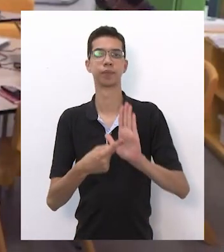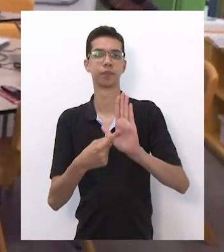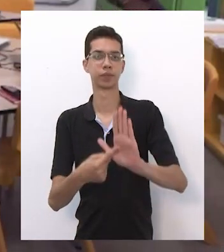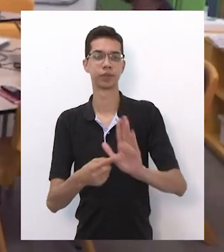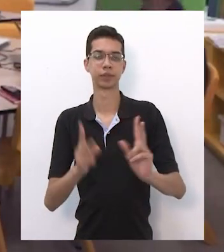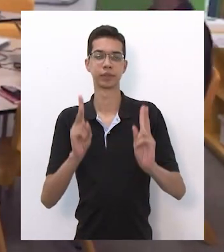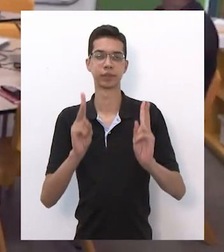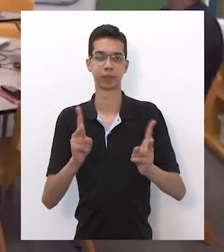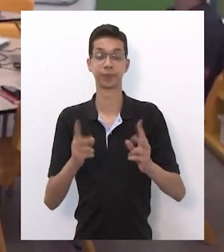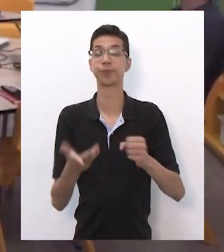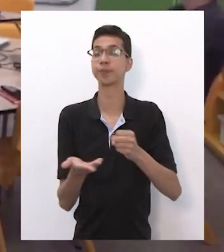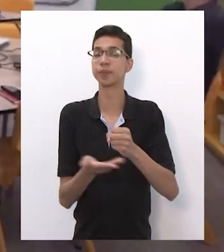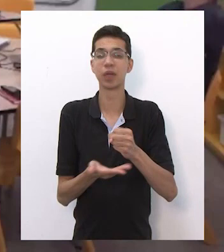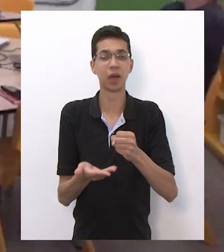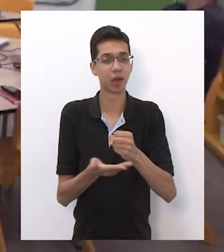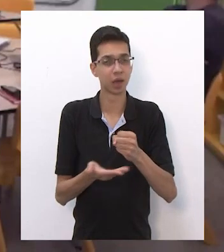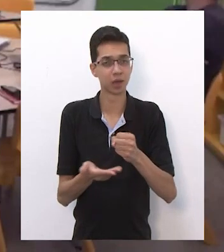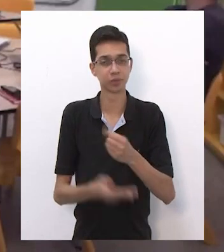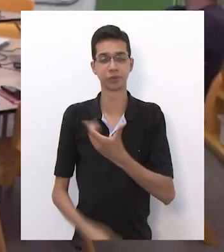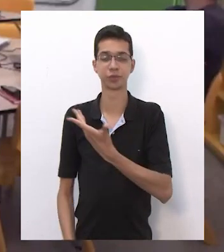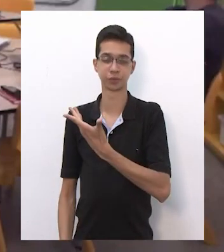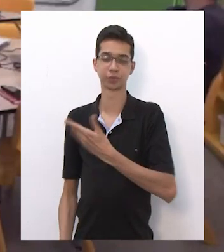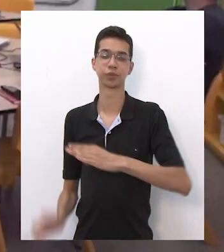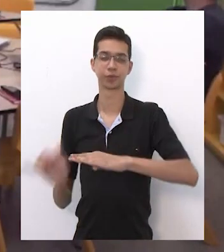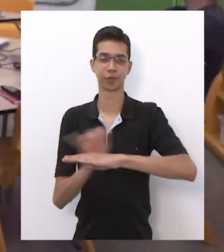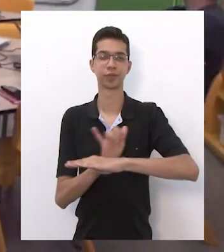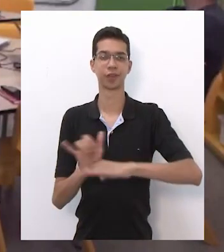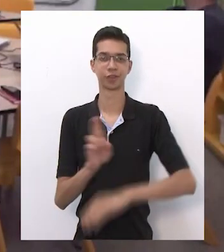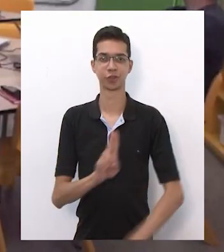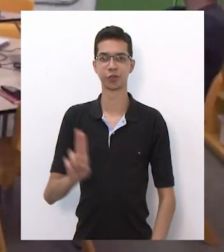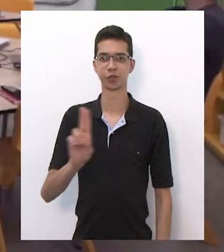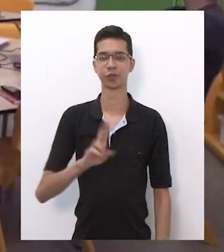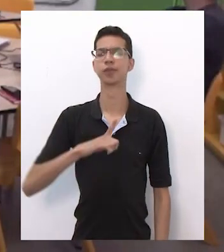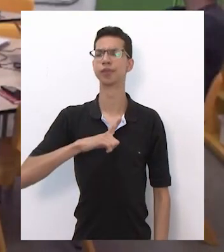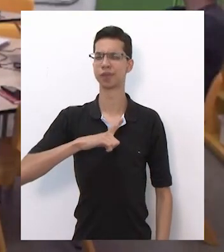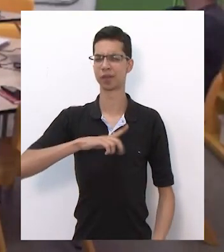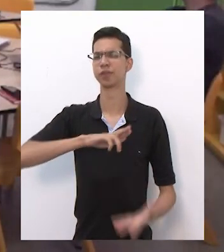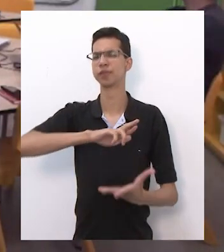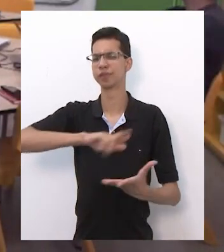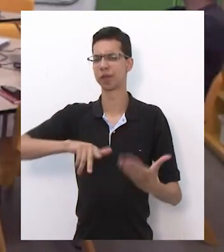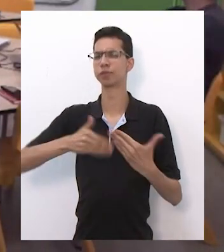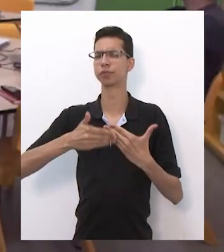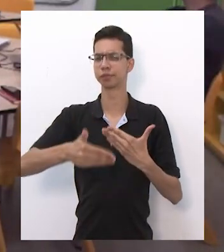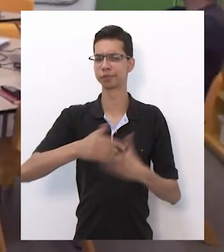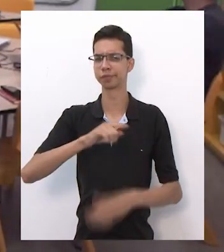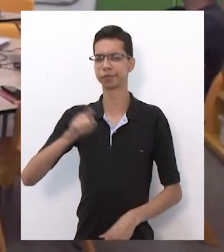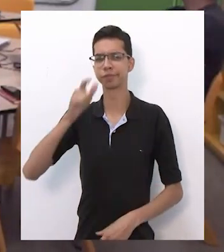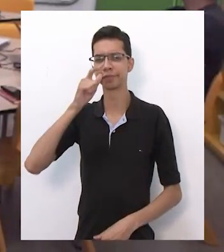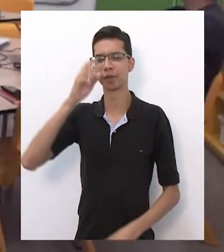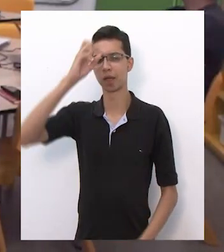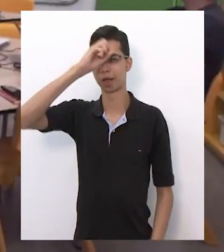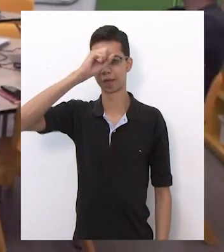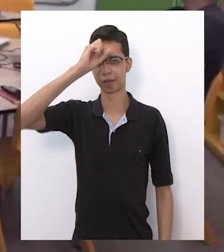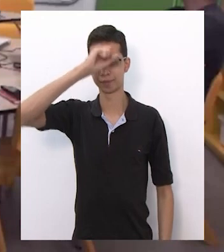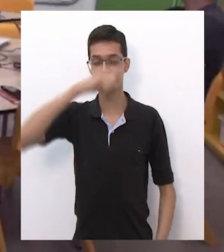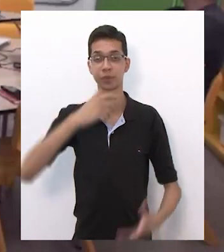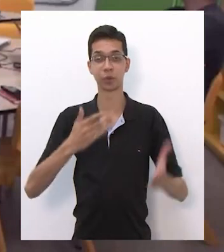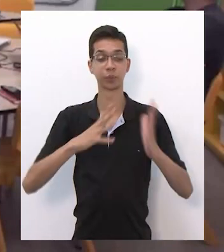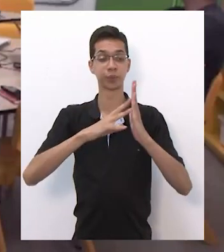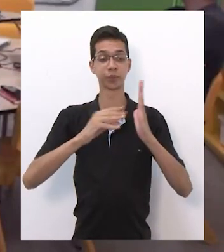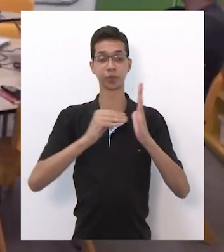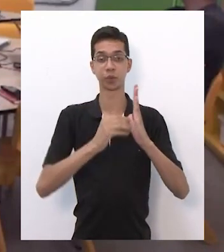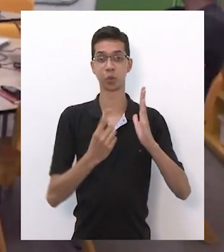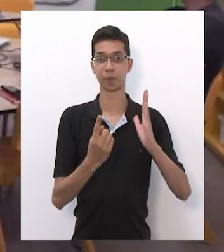mais básica possível. Essa placa, ela tem recursos muito maiores que nós vamos desenvolver aqui. Então, no momento que você aprende uma linguagem, você